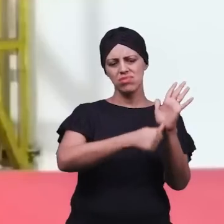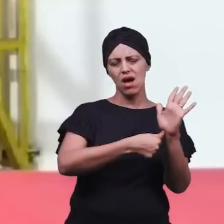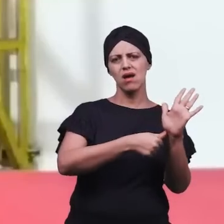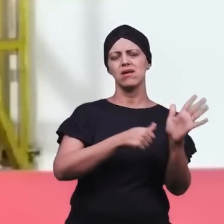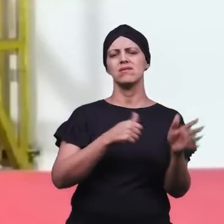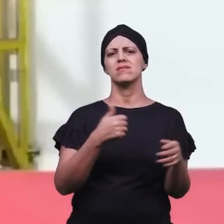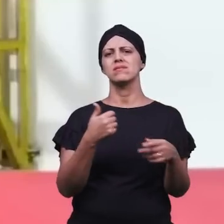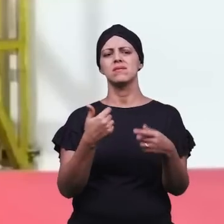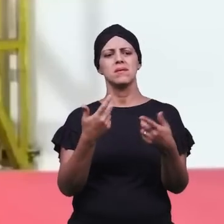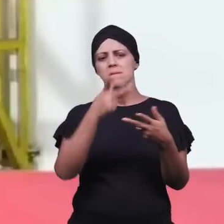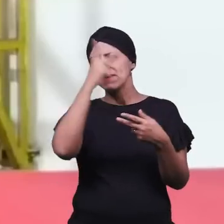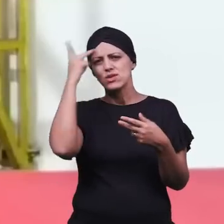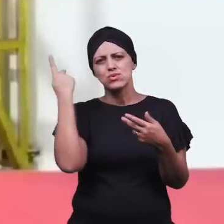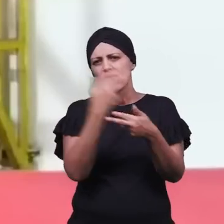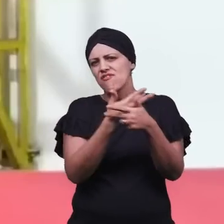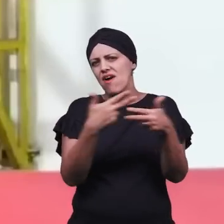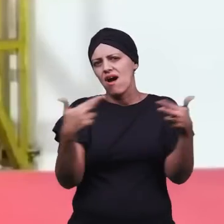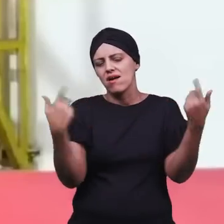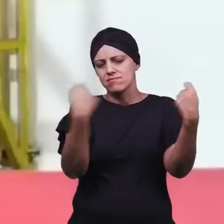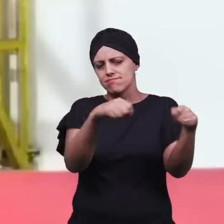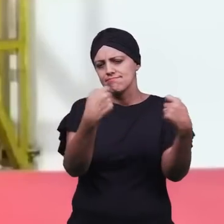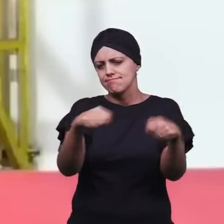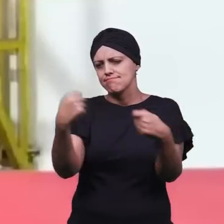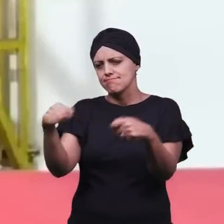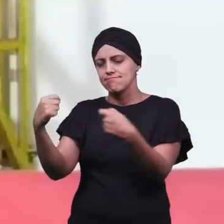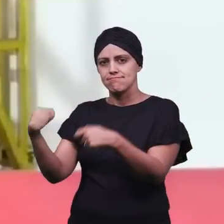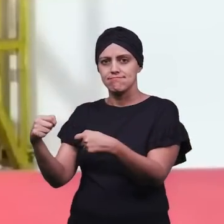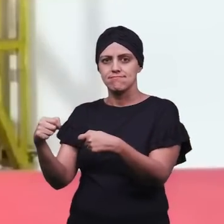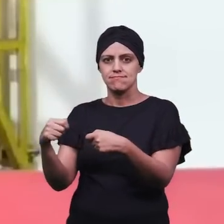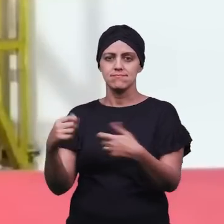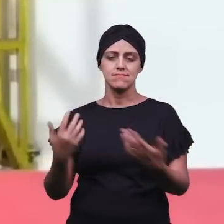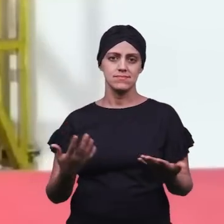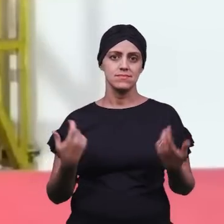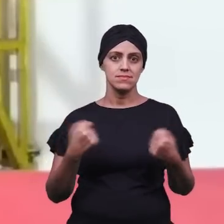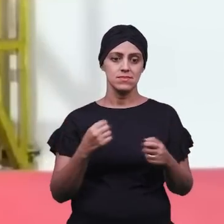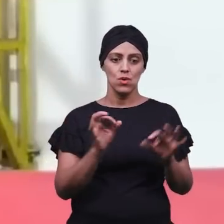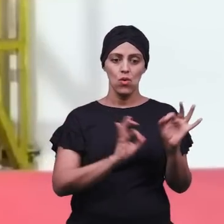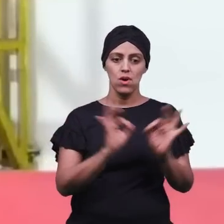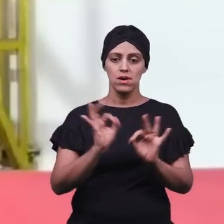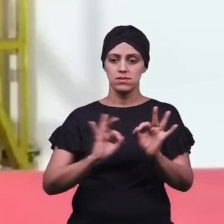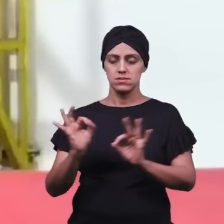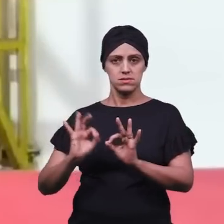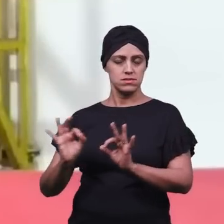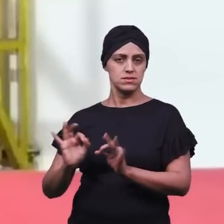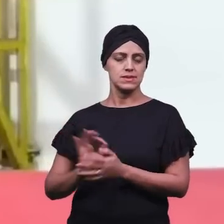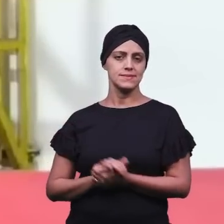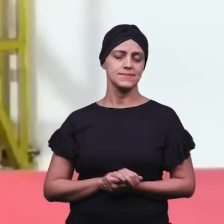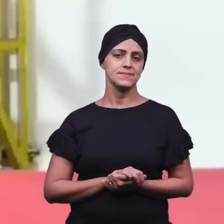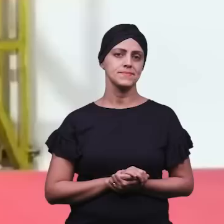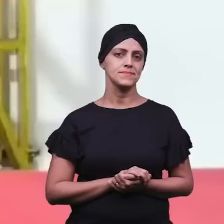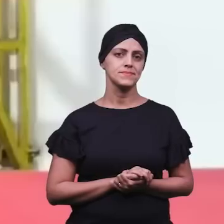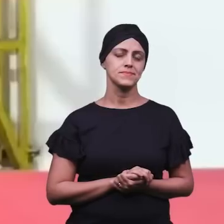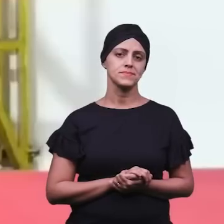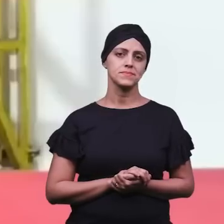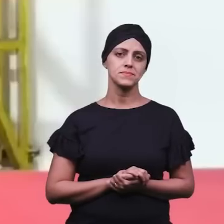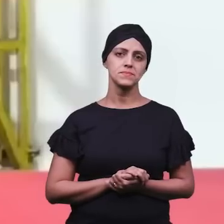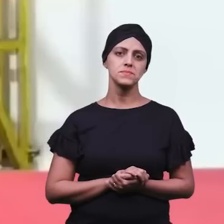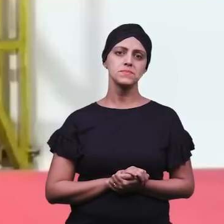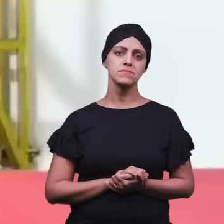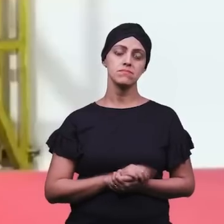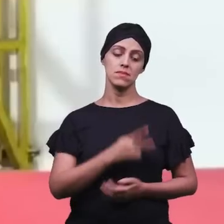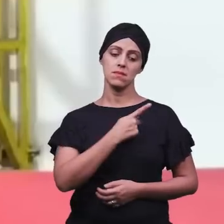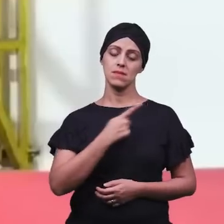outras necessidades, e houve a necessidade de uma organização. Primeira vez, o